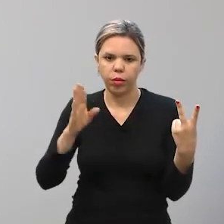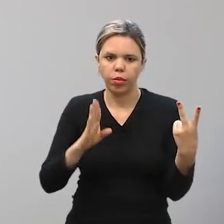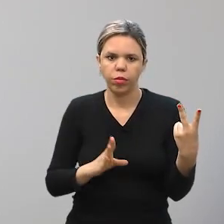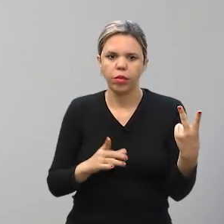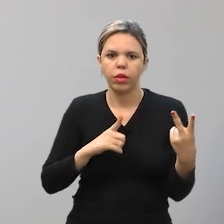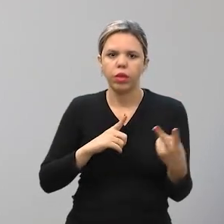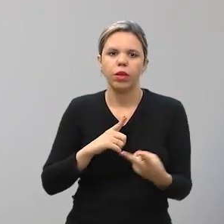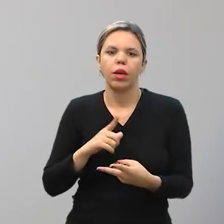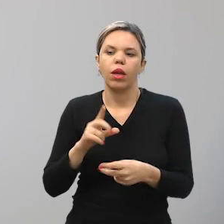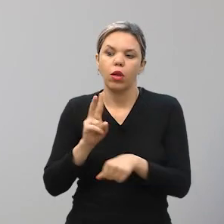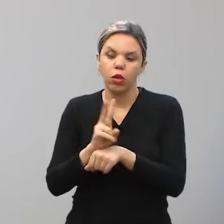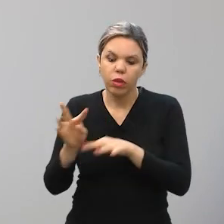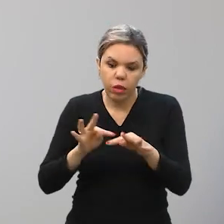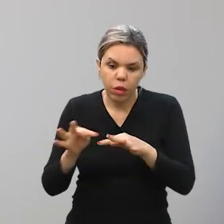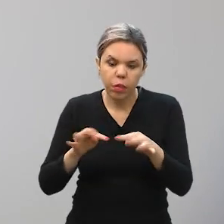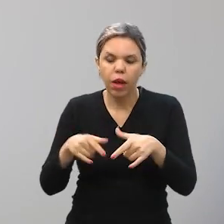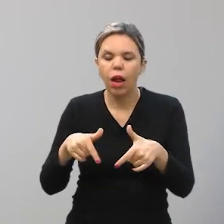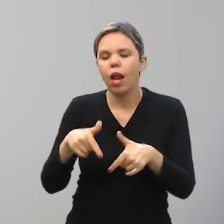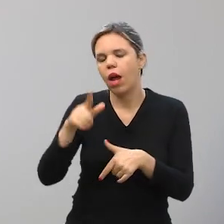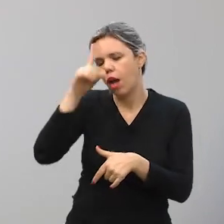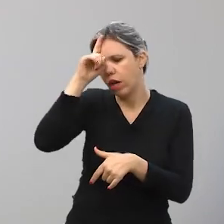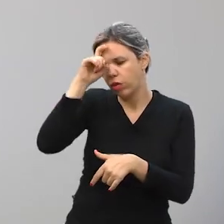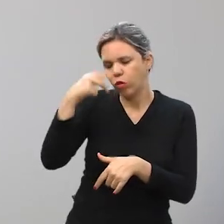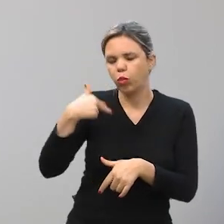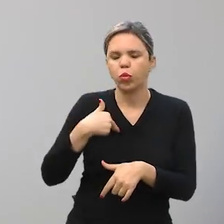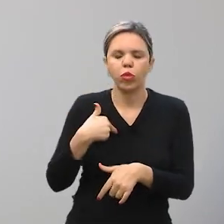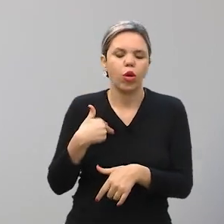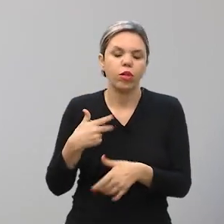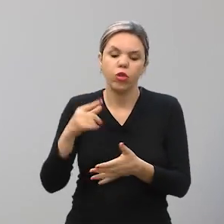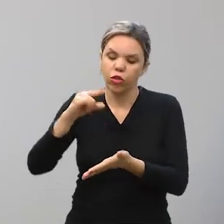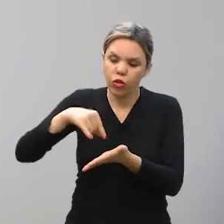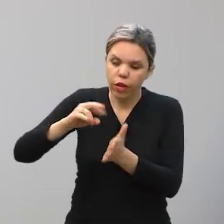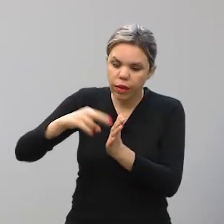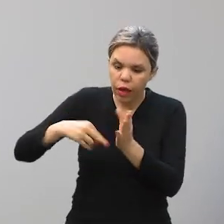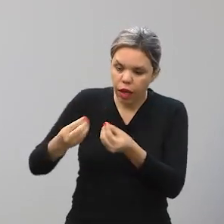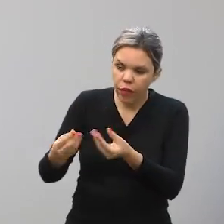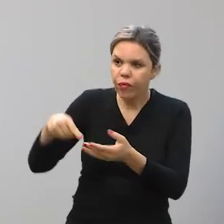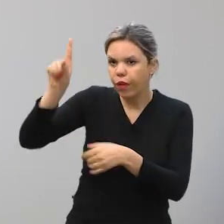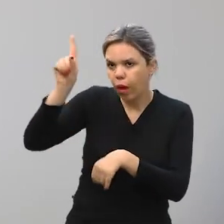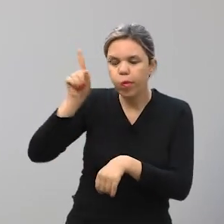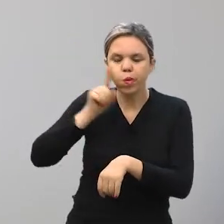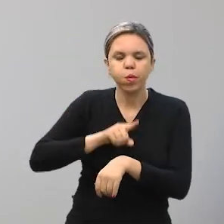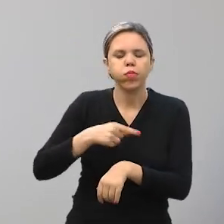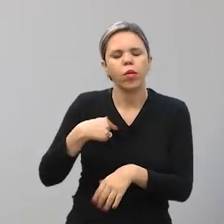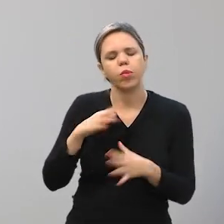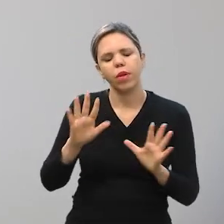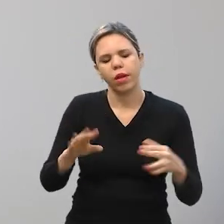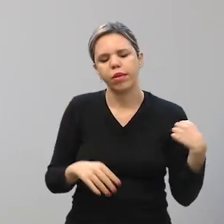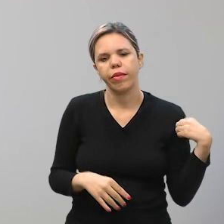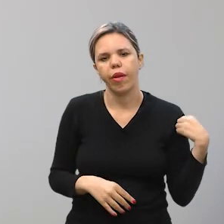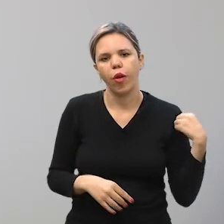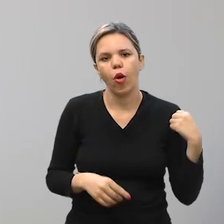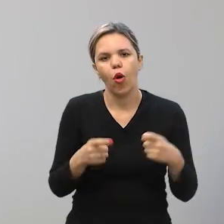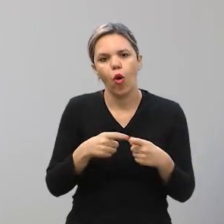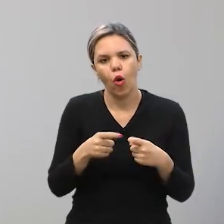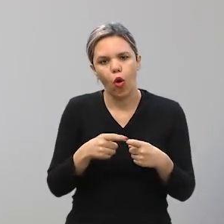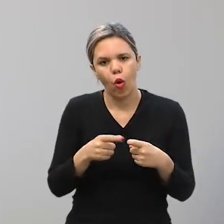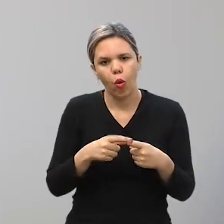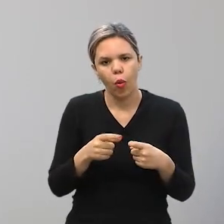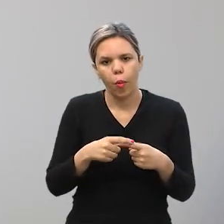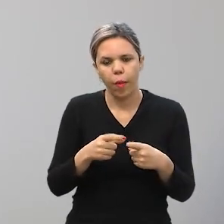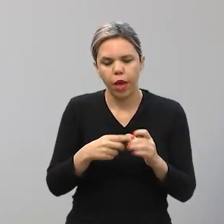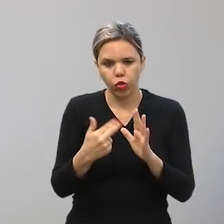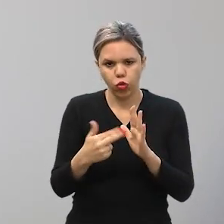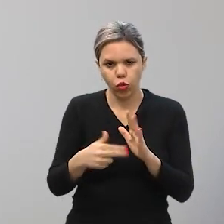tenho enfermaria para cuidar, eu não posso, eu já dei o relatório, a senhora vai até lá. E, coincidentemente, o médico que eu